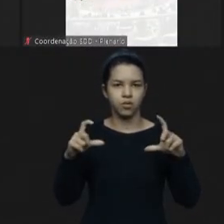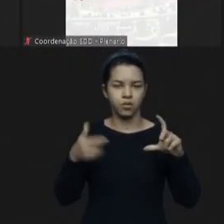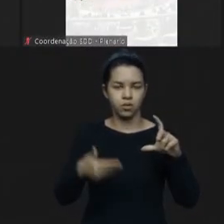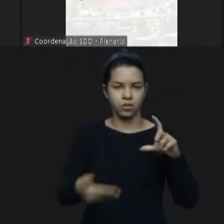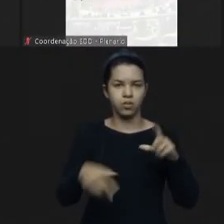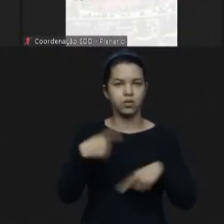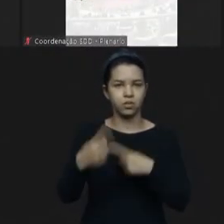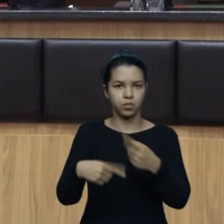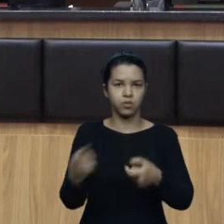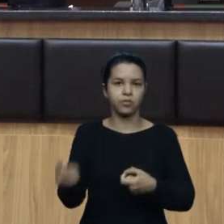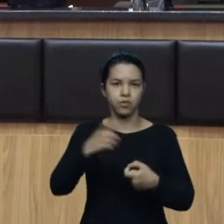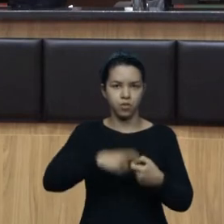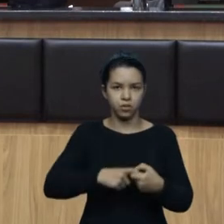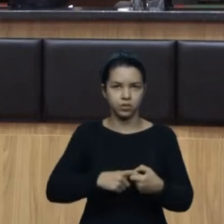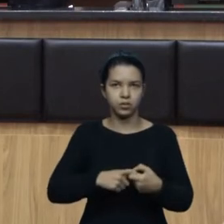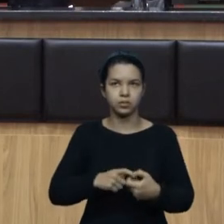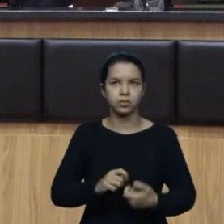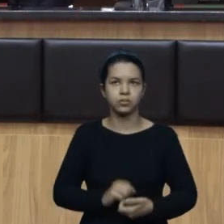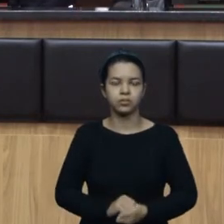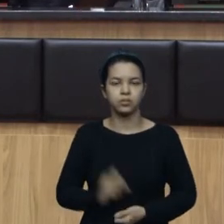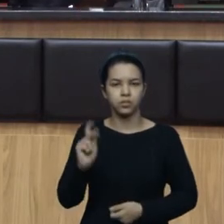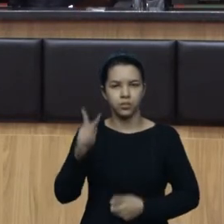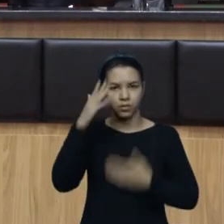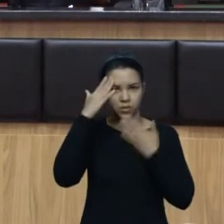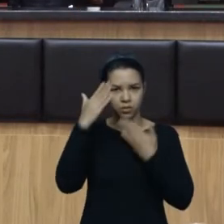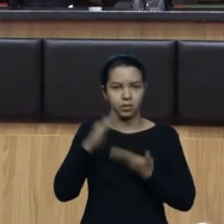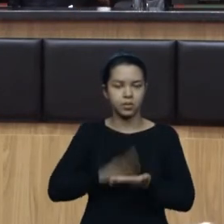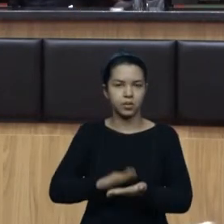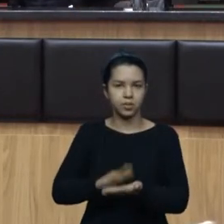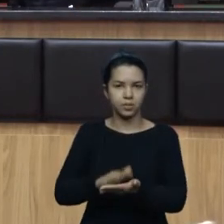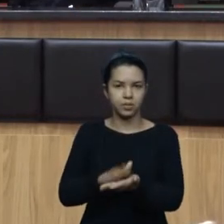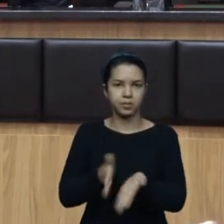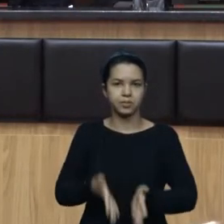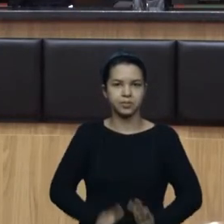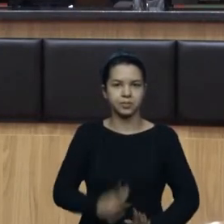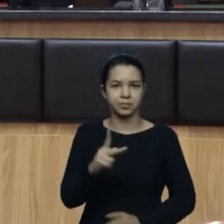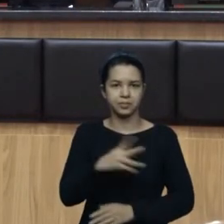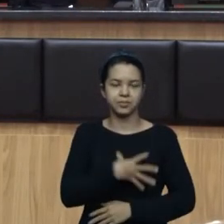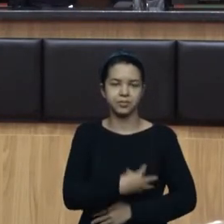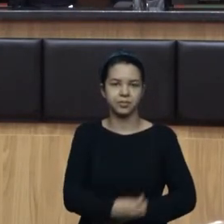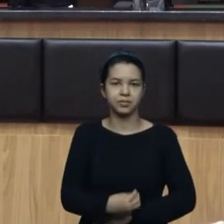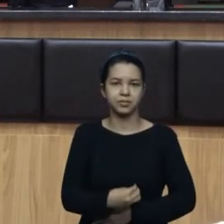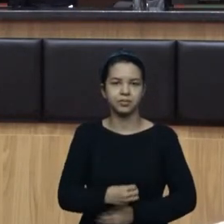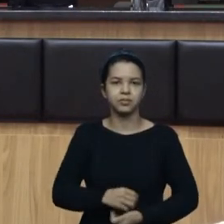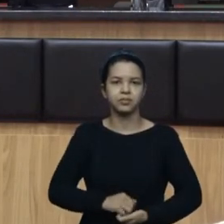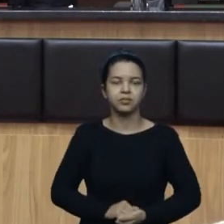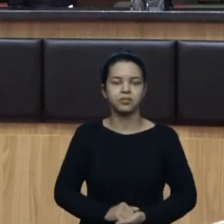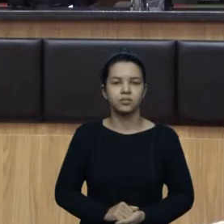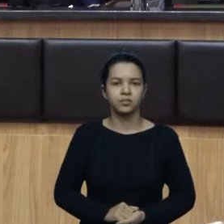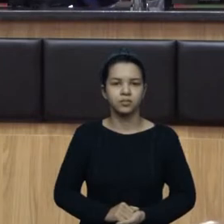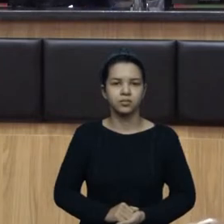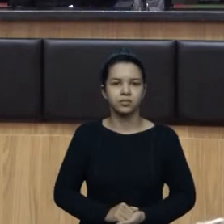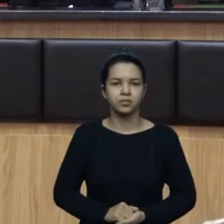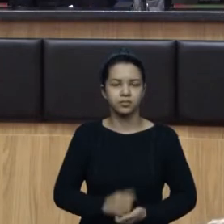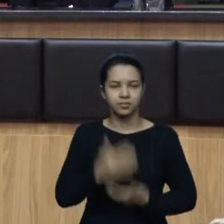reabrir a sessão. Ok, obrigado e parabéns pelo nascimento da sua filha. Obrigado, meu amigo. Um grande abraço.